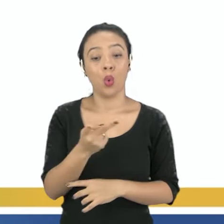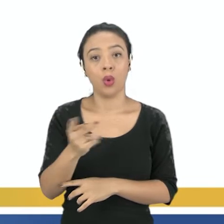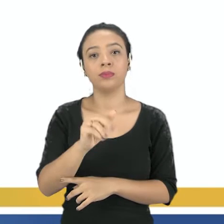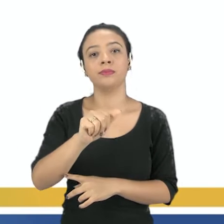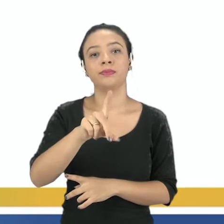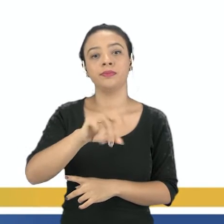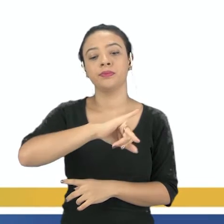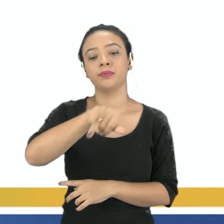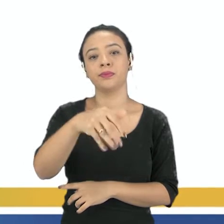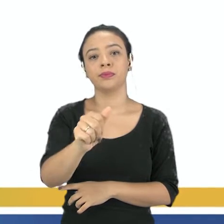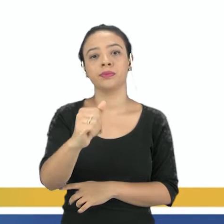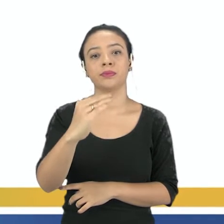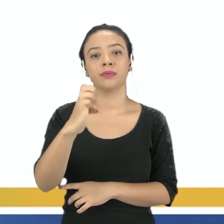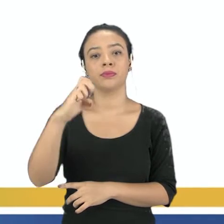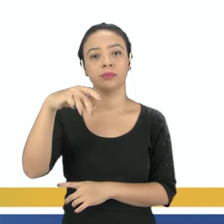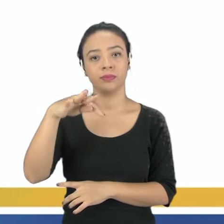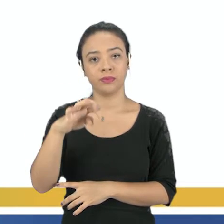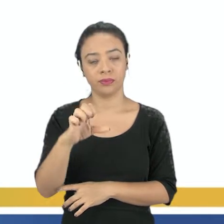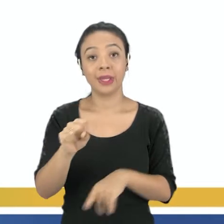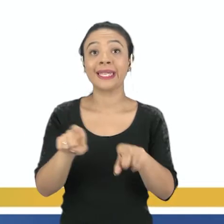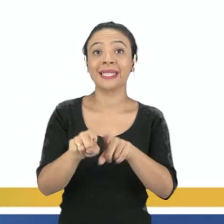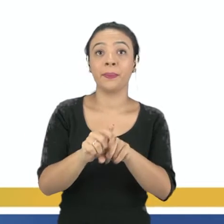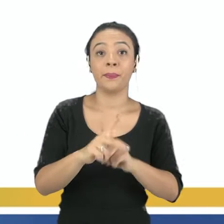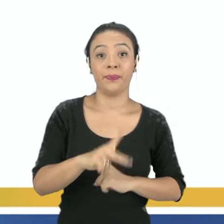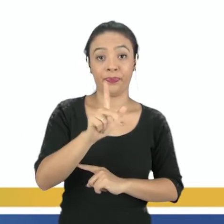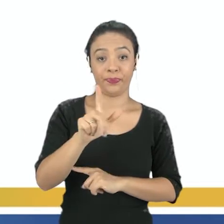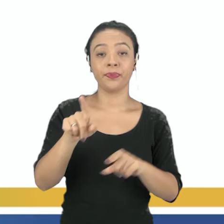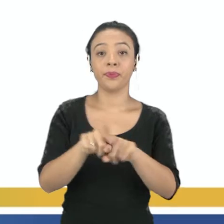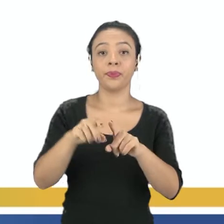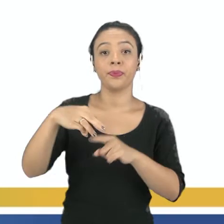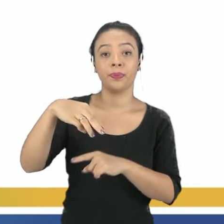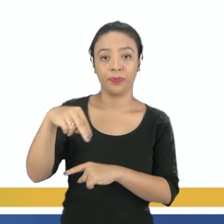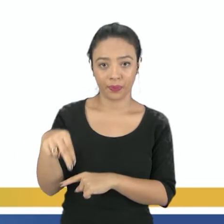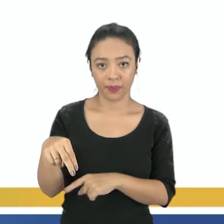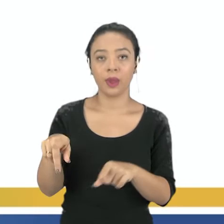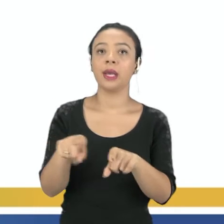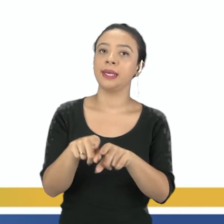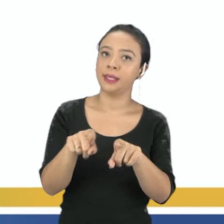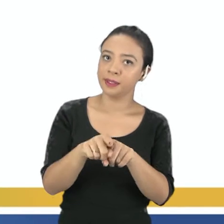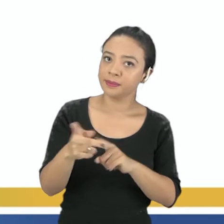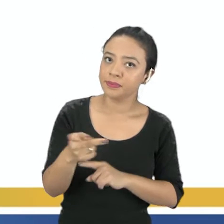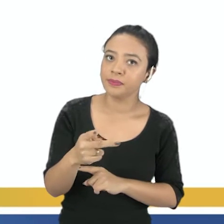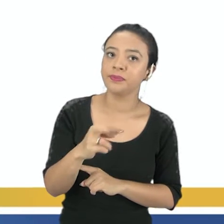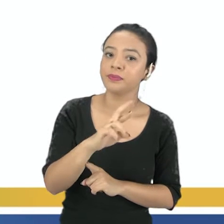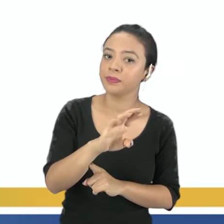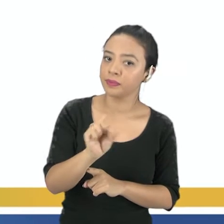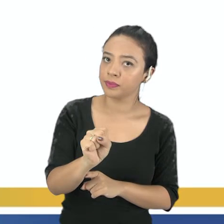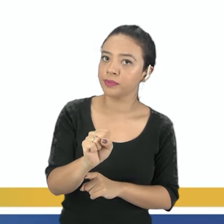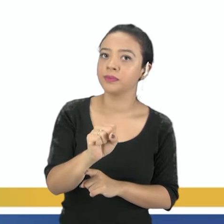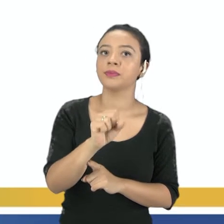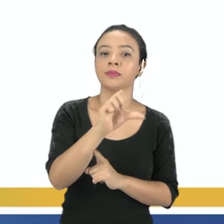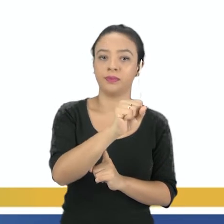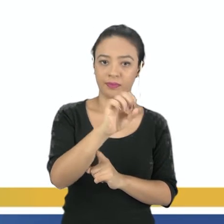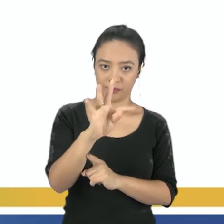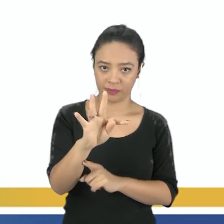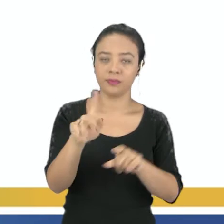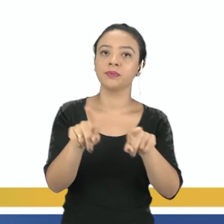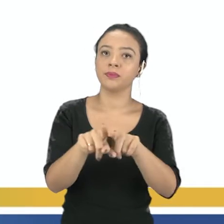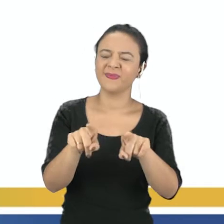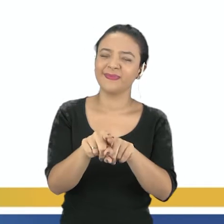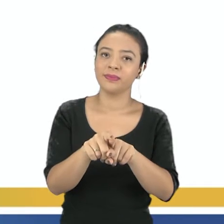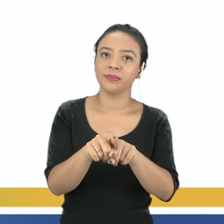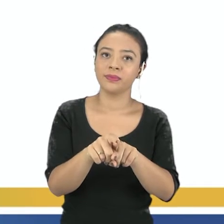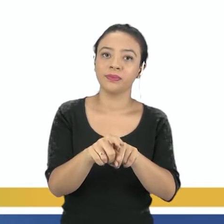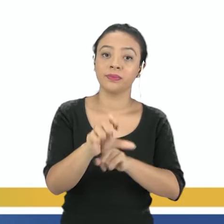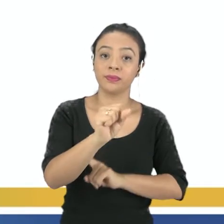assim como também os pares de segmentos k l e l m também os pares rsst né e